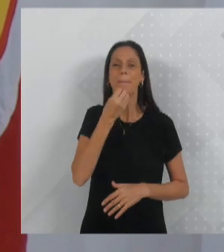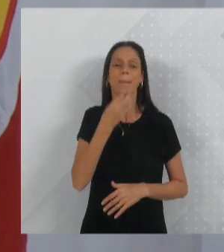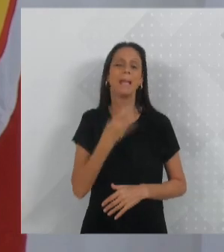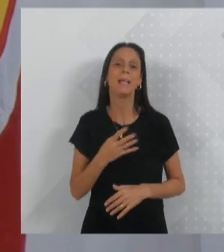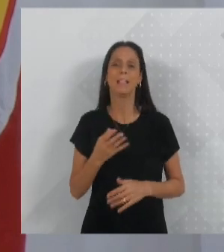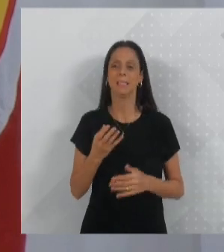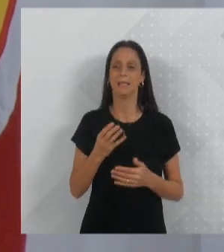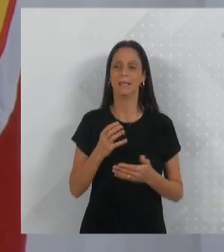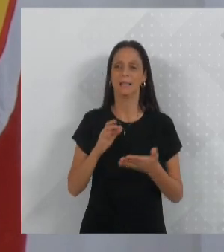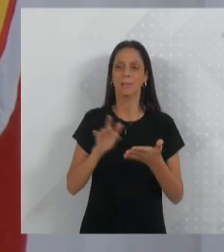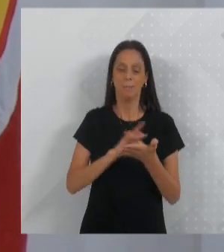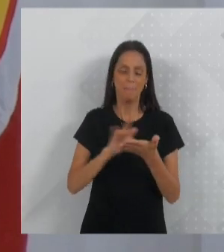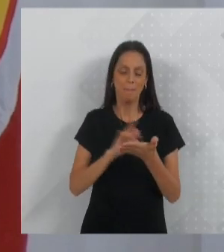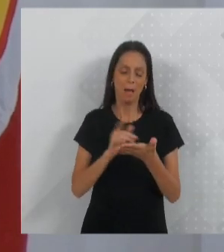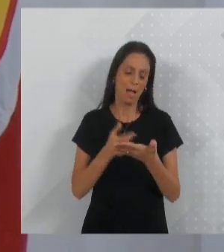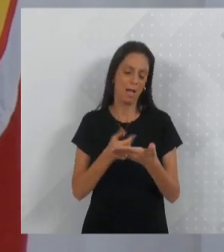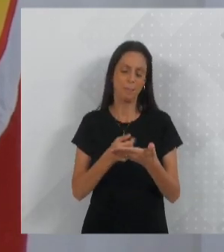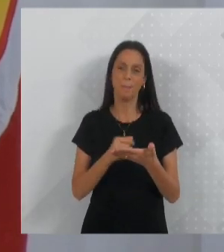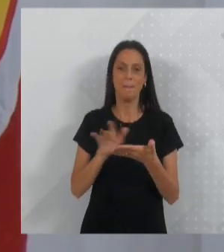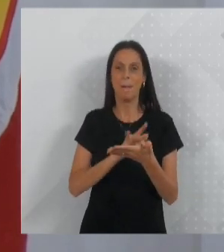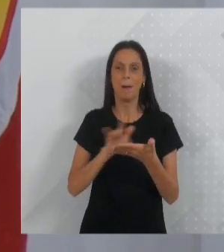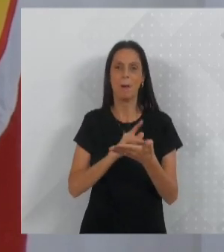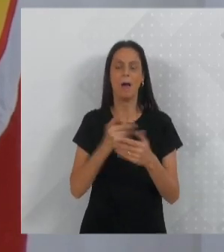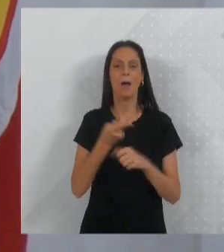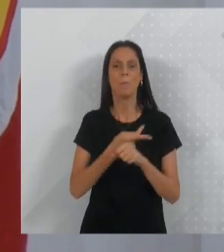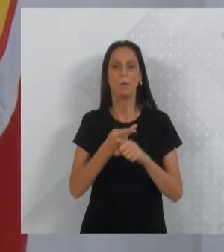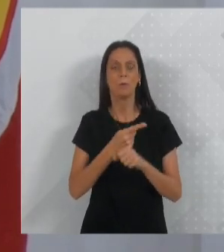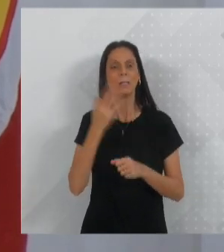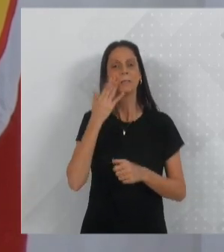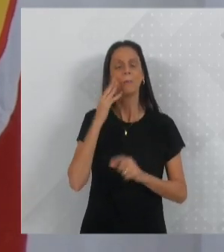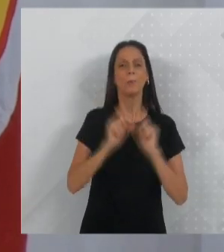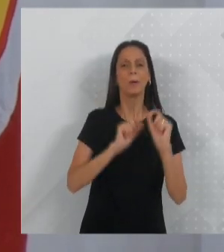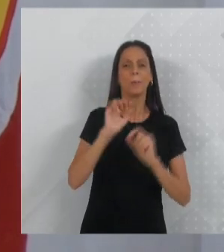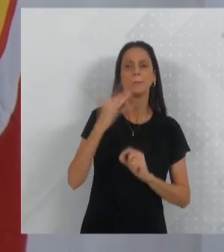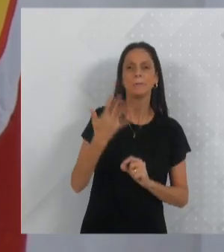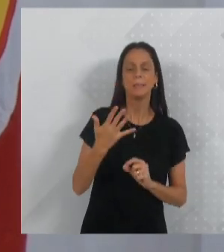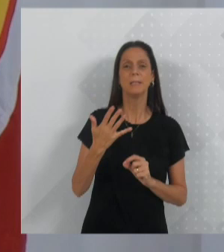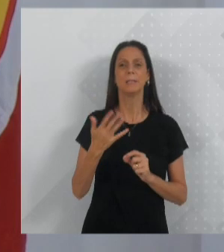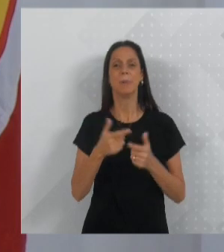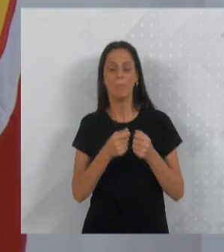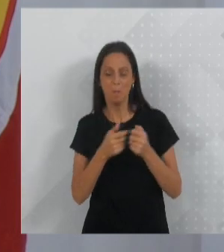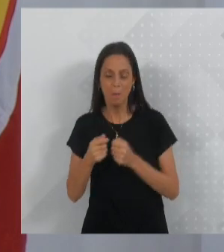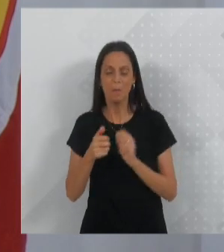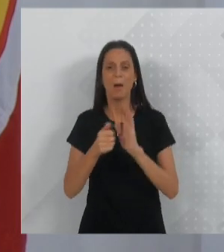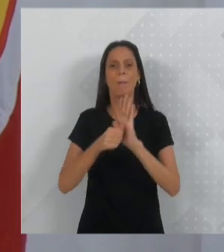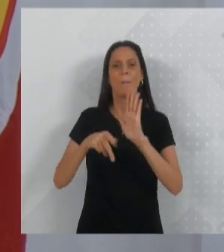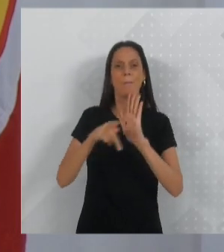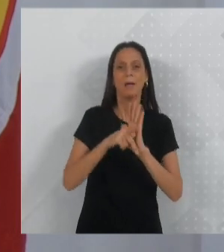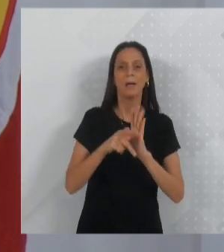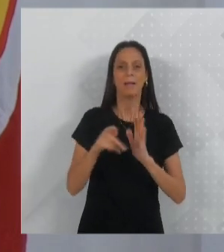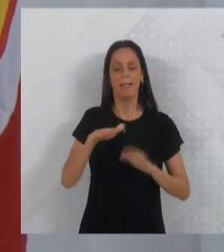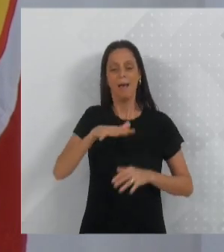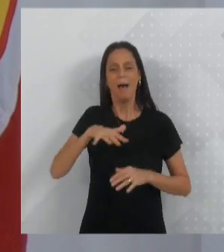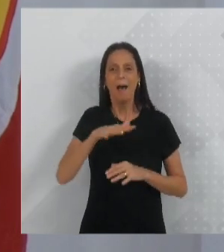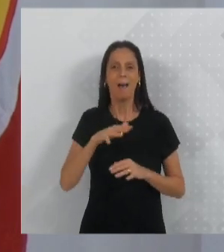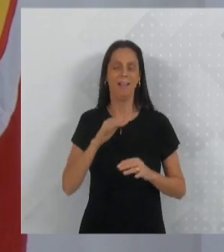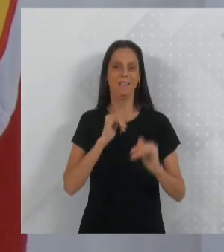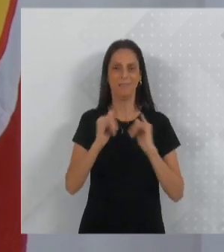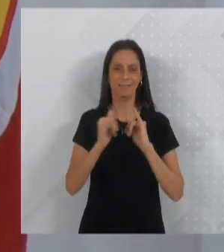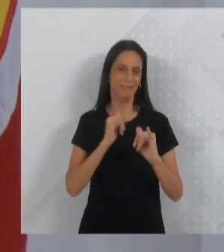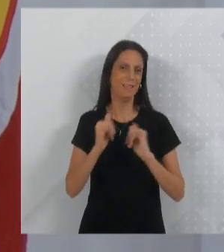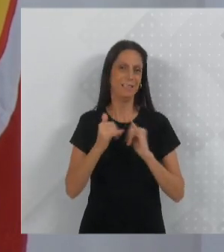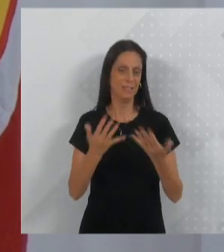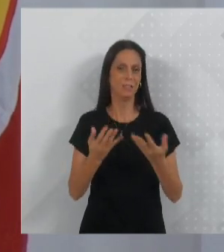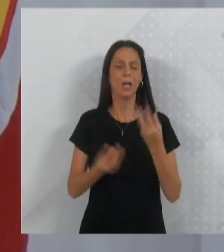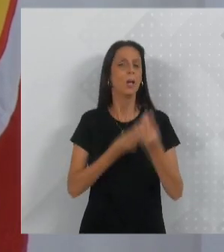tem aquela agilidade vor Maurício de procurar saber o que tá acontecendo ali na no mundo da internet